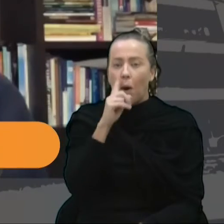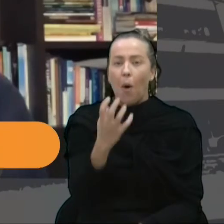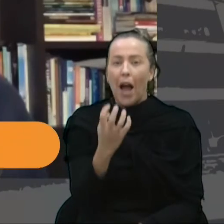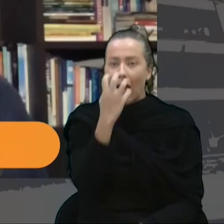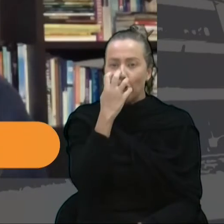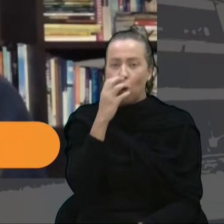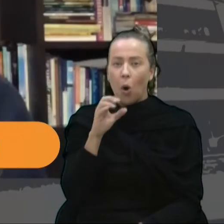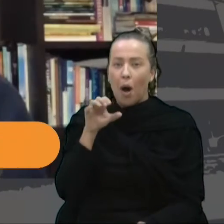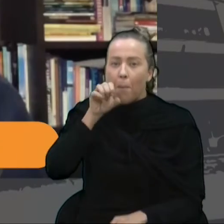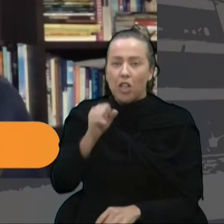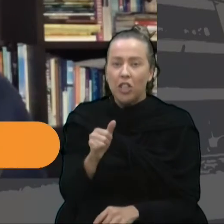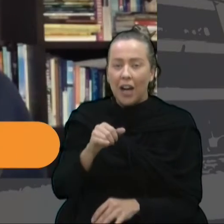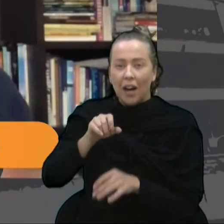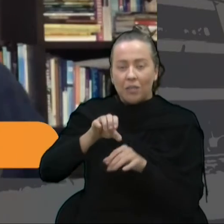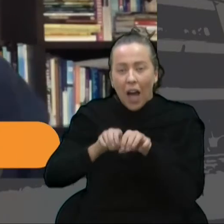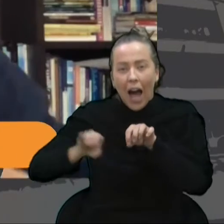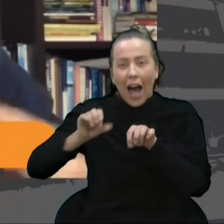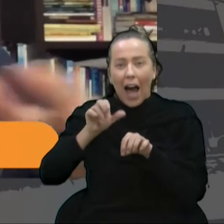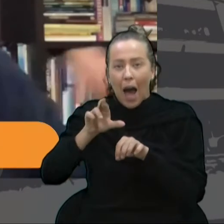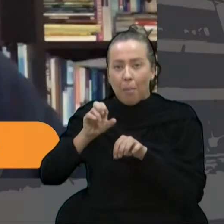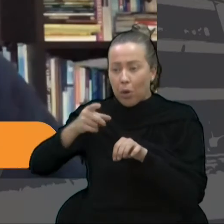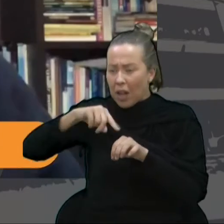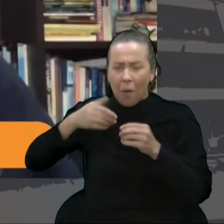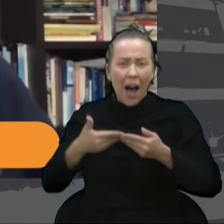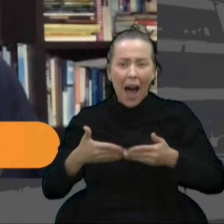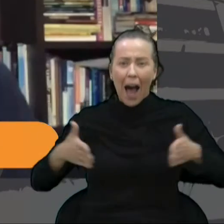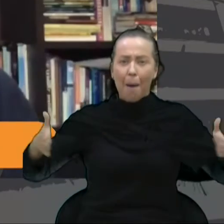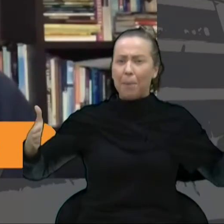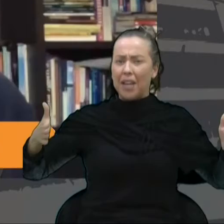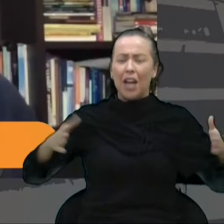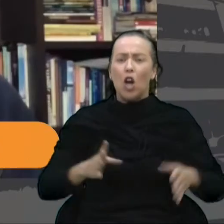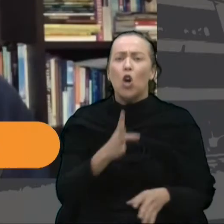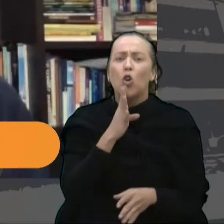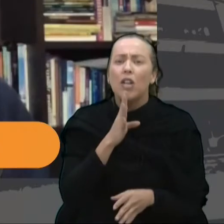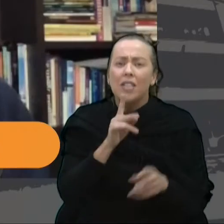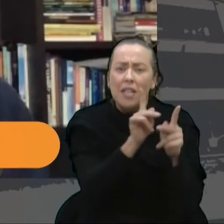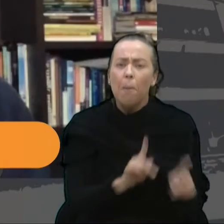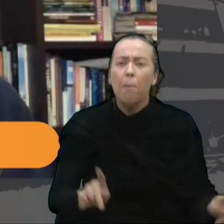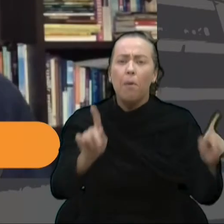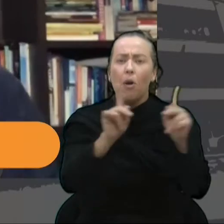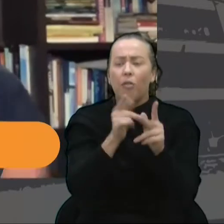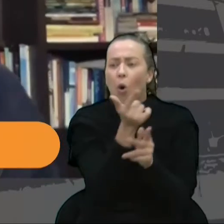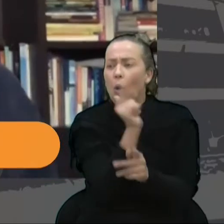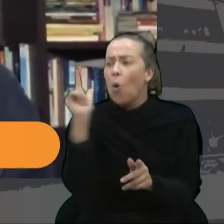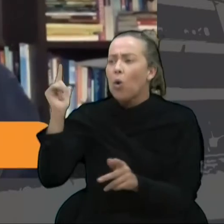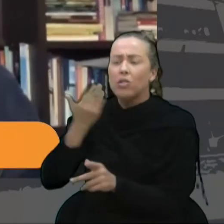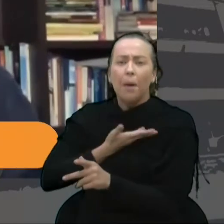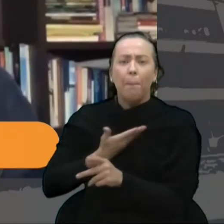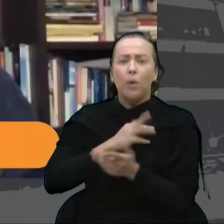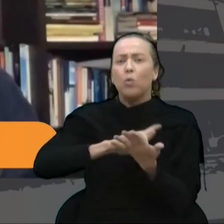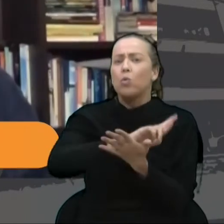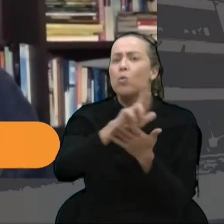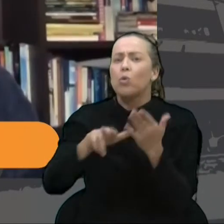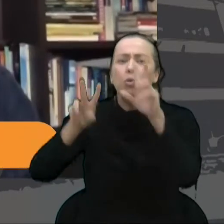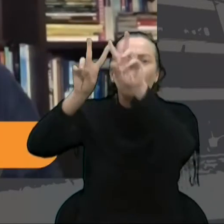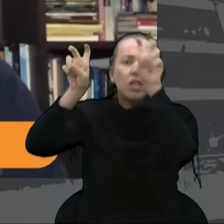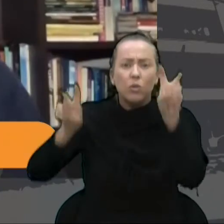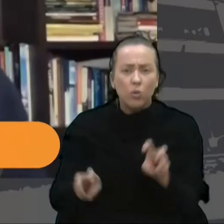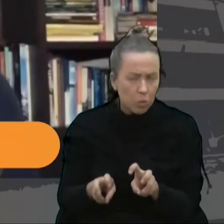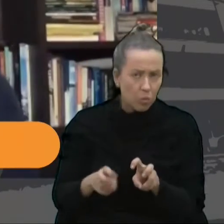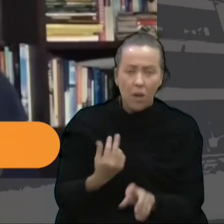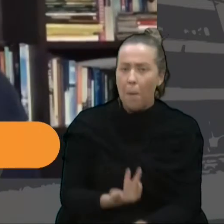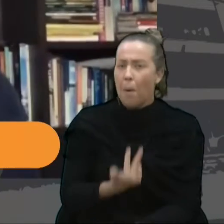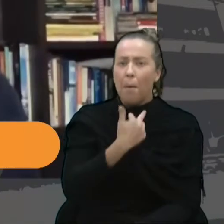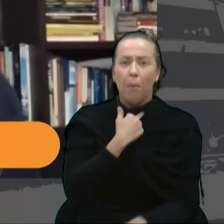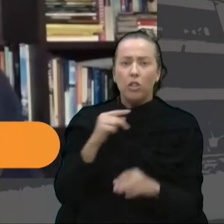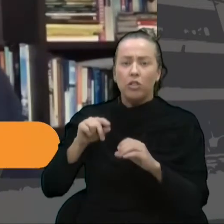rabo. A gente tem que se abrir, se expandir, conhecer o povo, conversar com as pessoas. Não dá para a gente